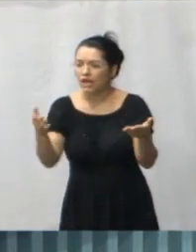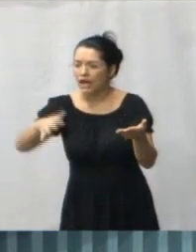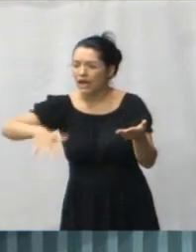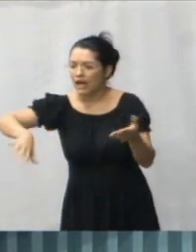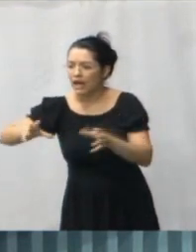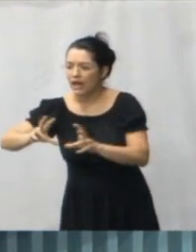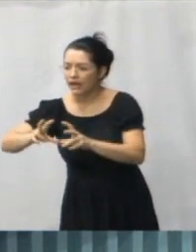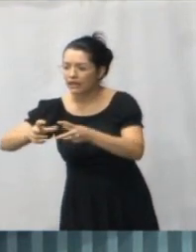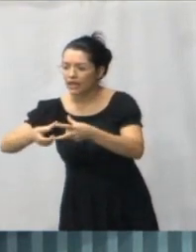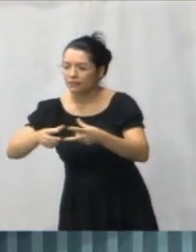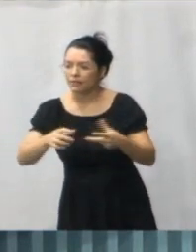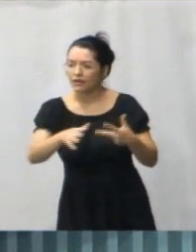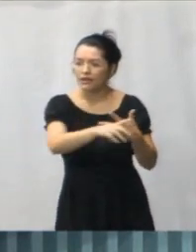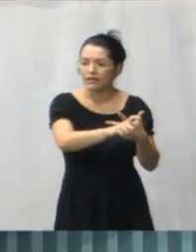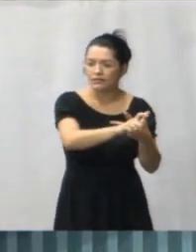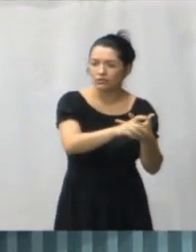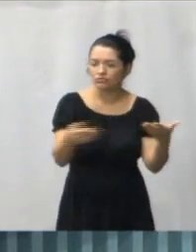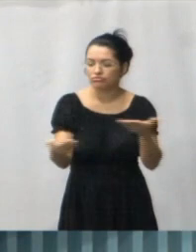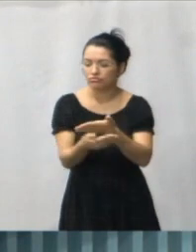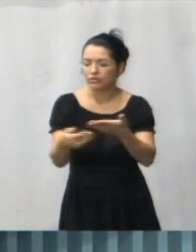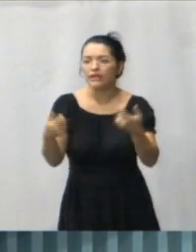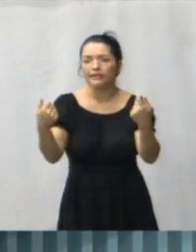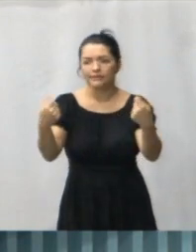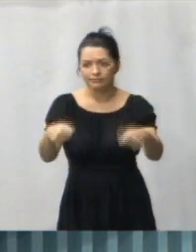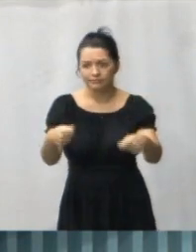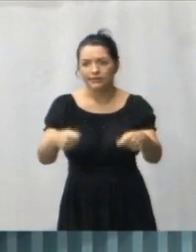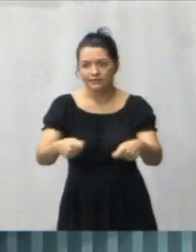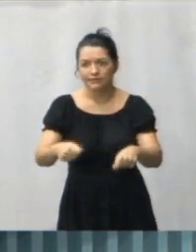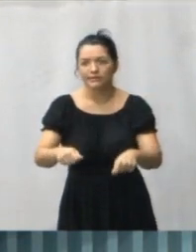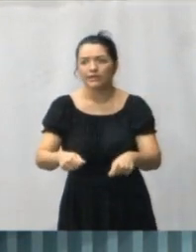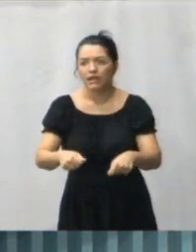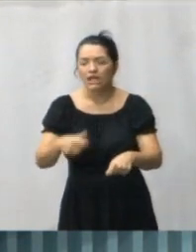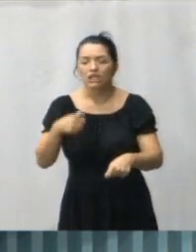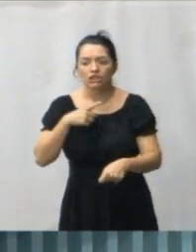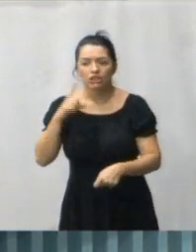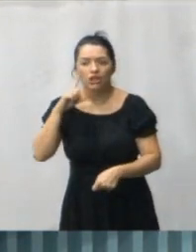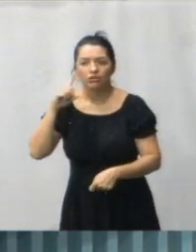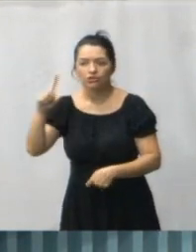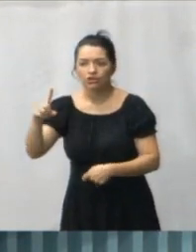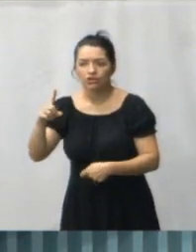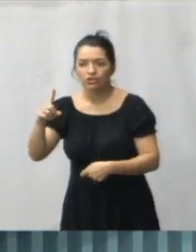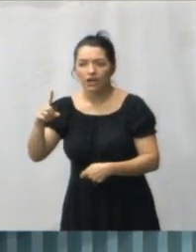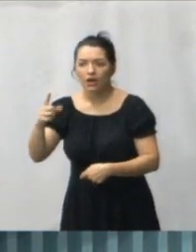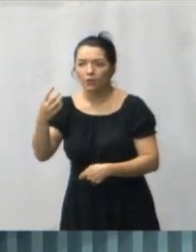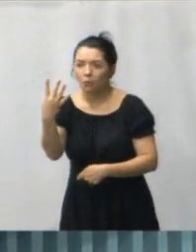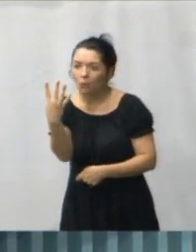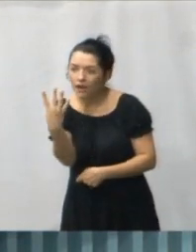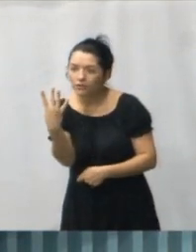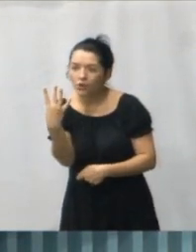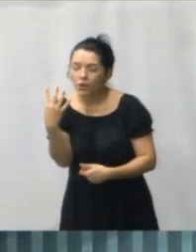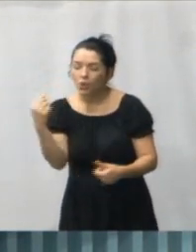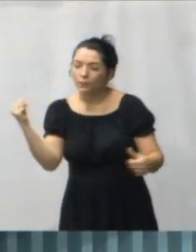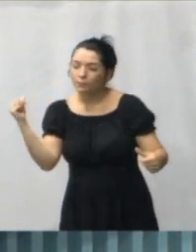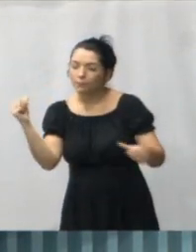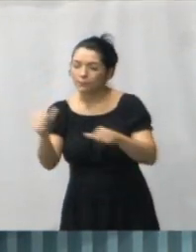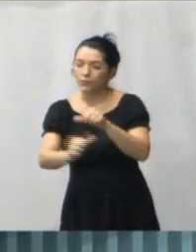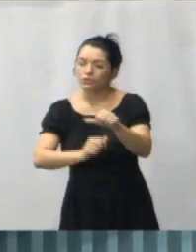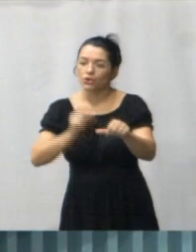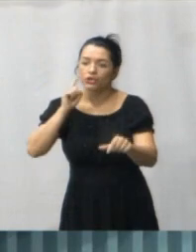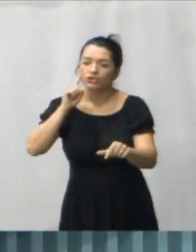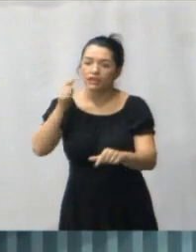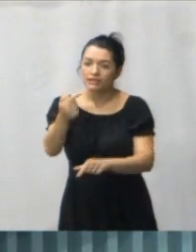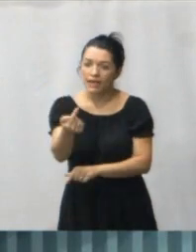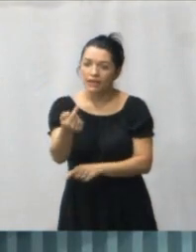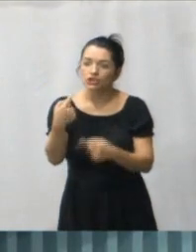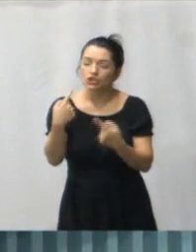Nós tínhamos uma data que era dia 4, ela foi adiada para dia 7, em função das fortes chuvas foi